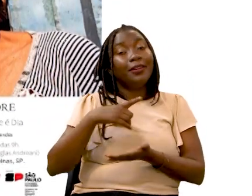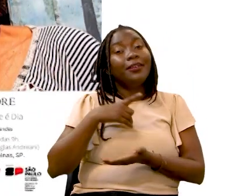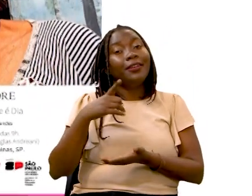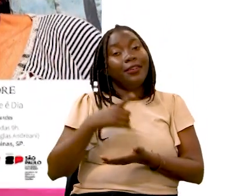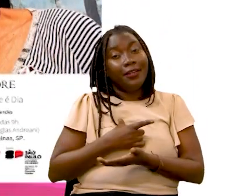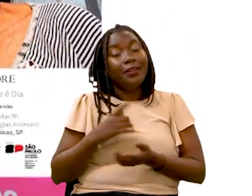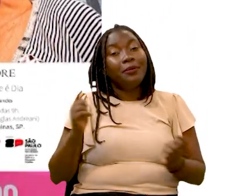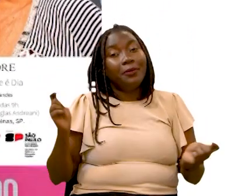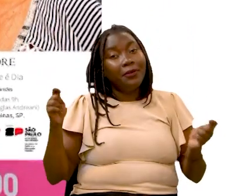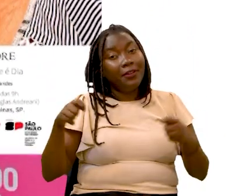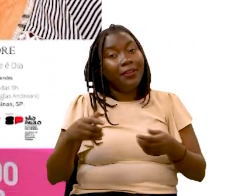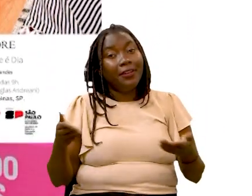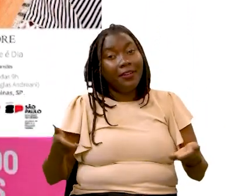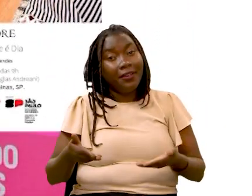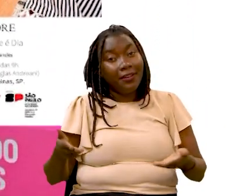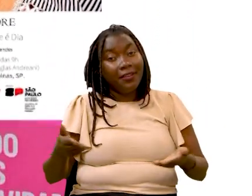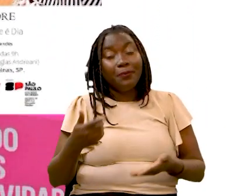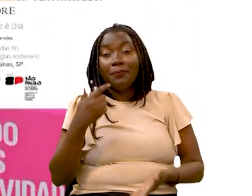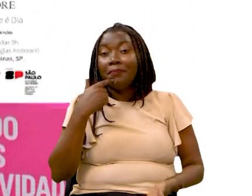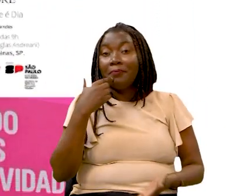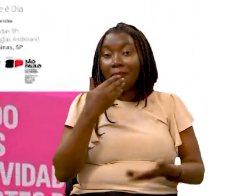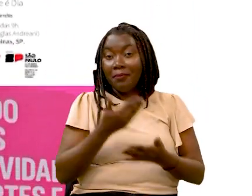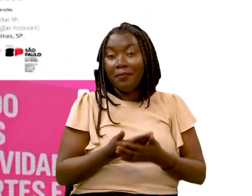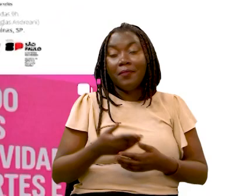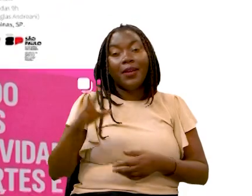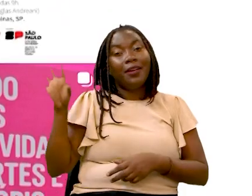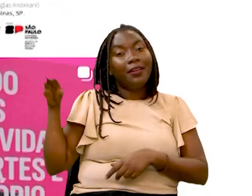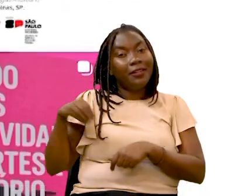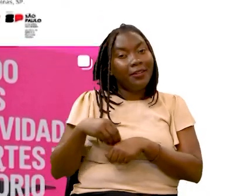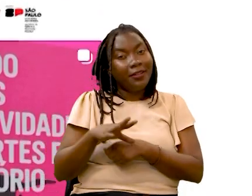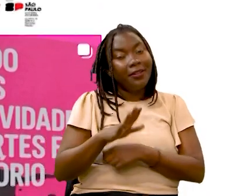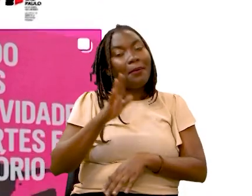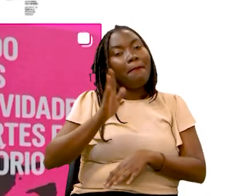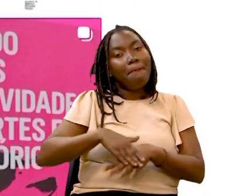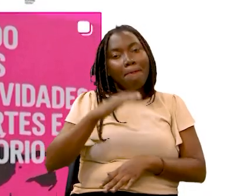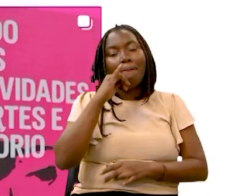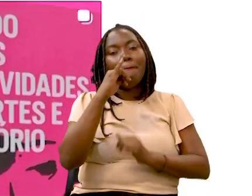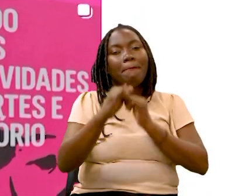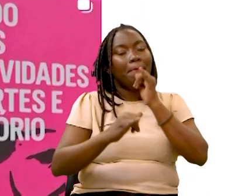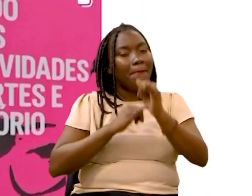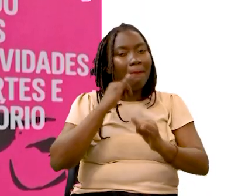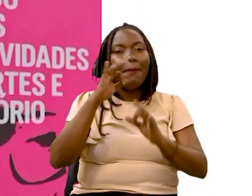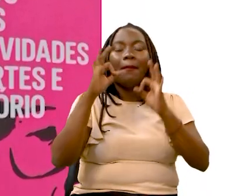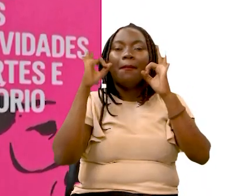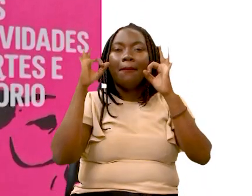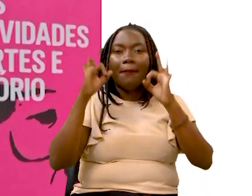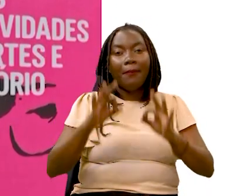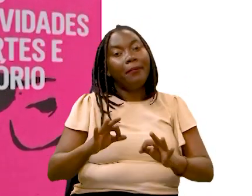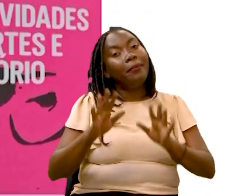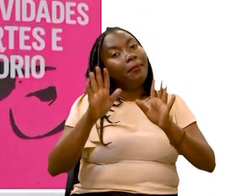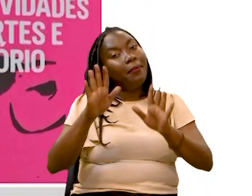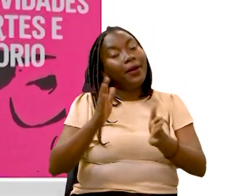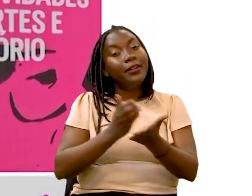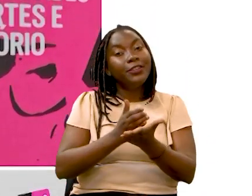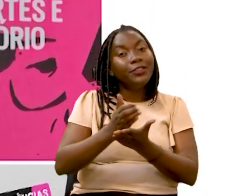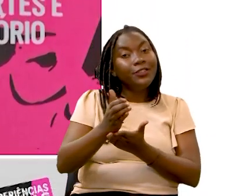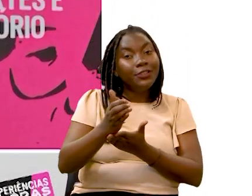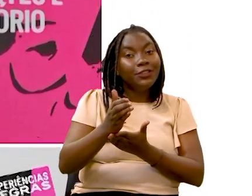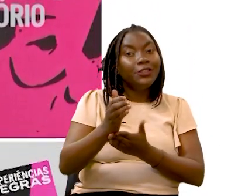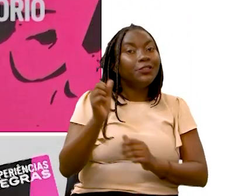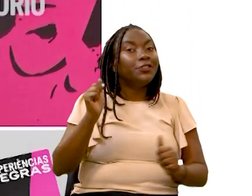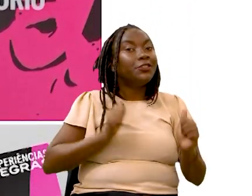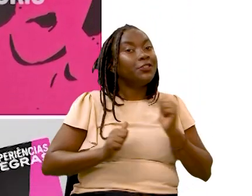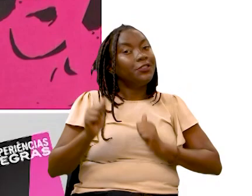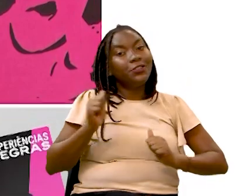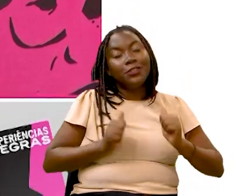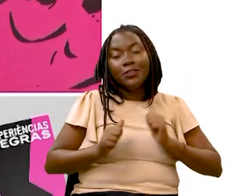no mercado da capital, né, e estou tendo essa oportunidade nesse momento, então em breve aí eu trago mais informações para vocês,